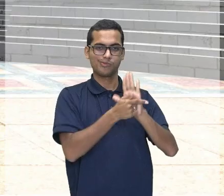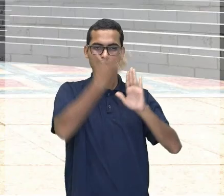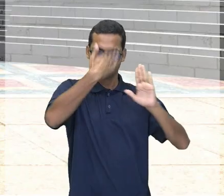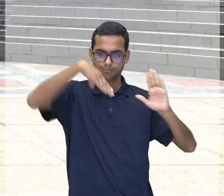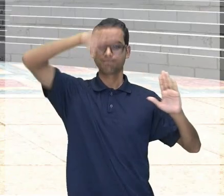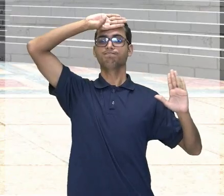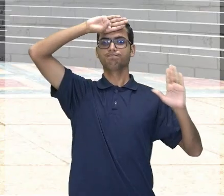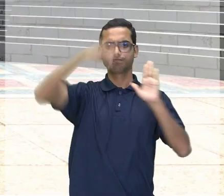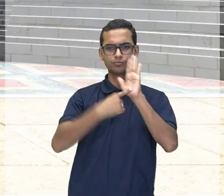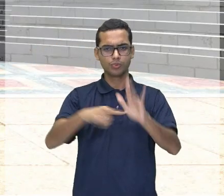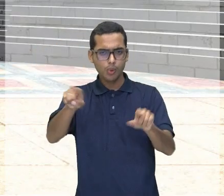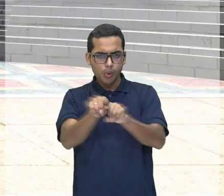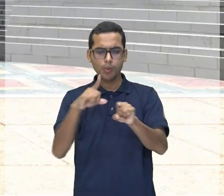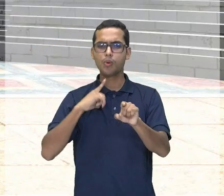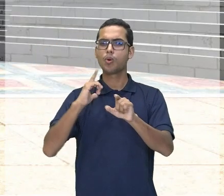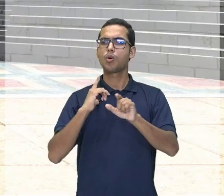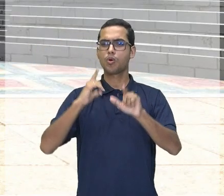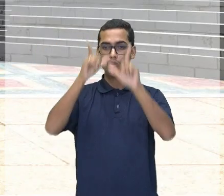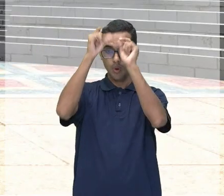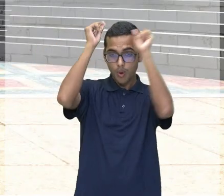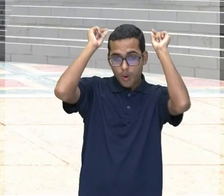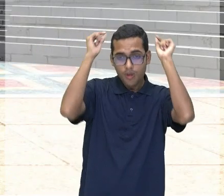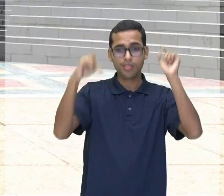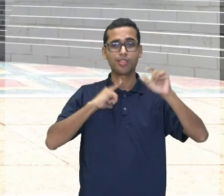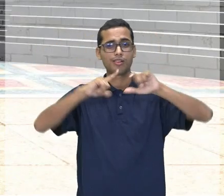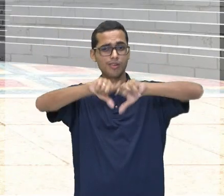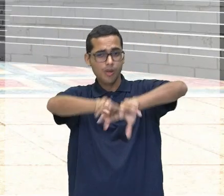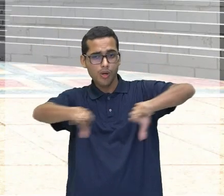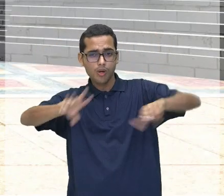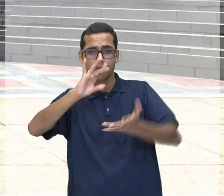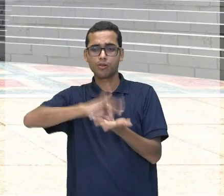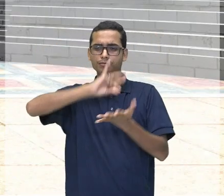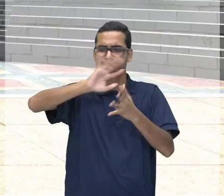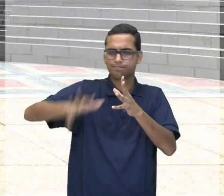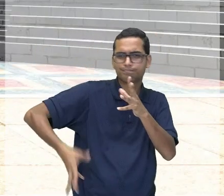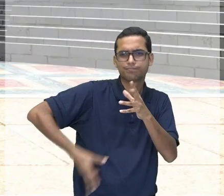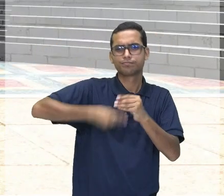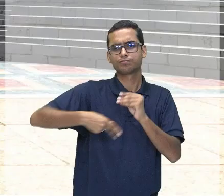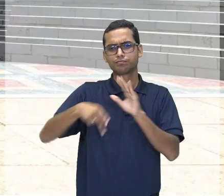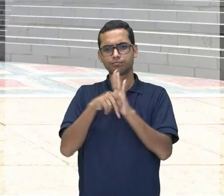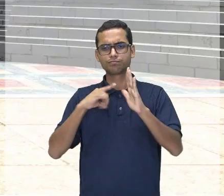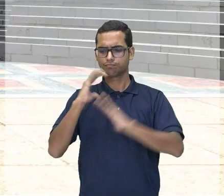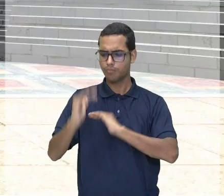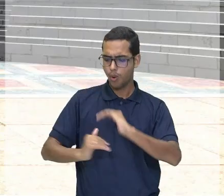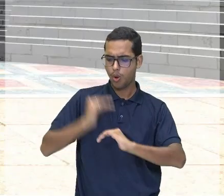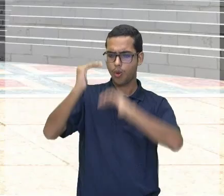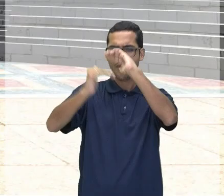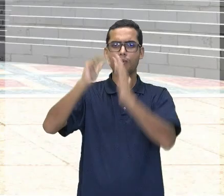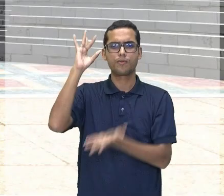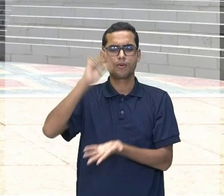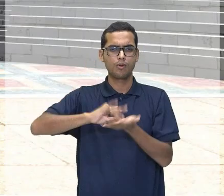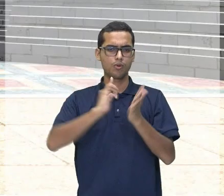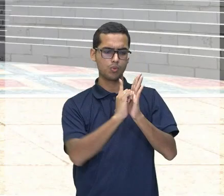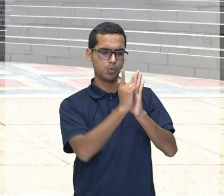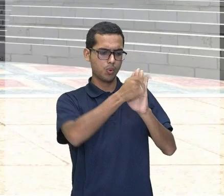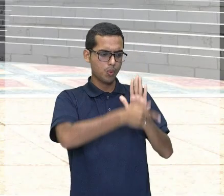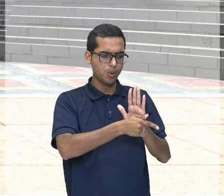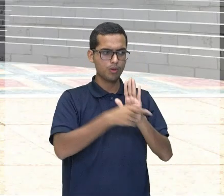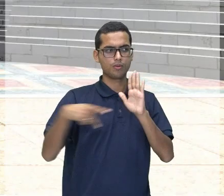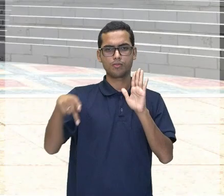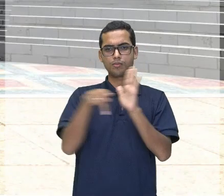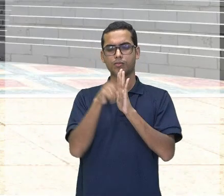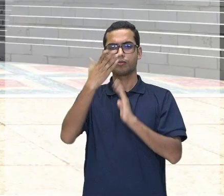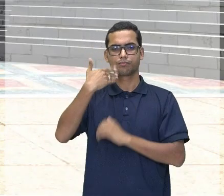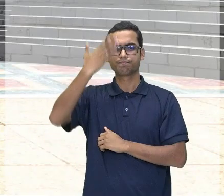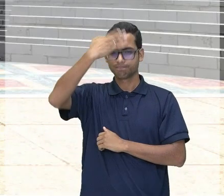né? Então, os gregos aí têm uma enorme contribuição para essa evolução do gênero dramático, né?